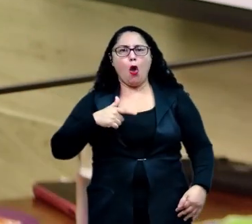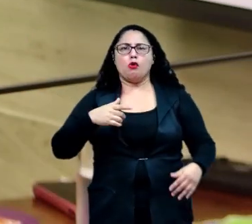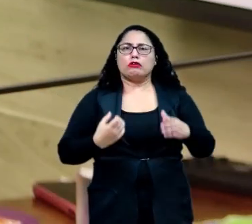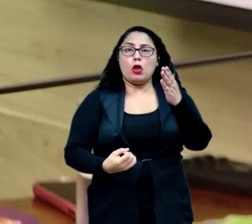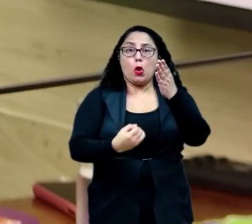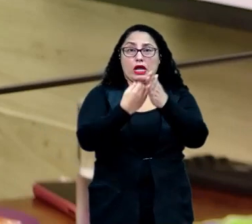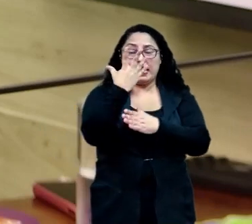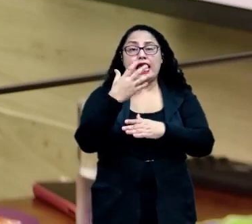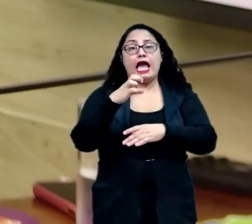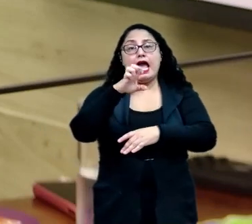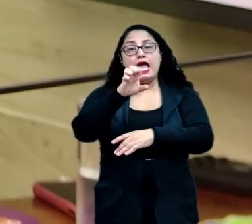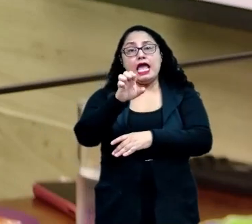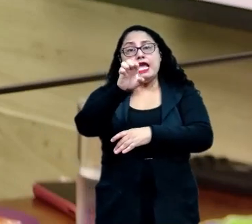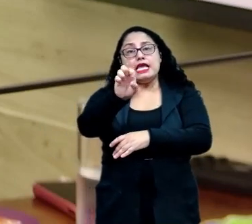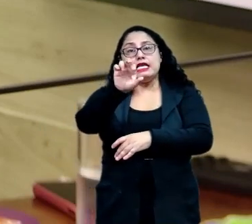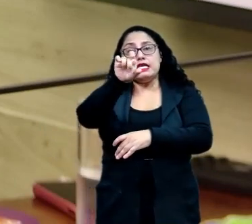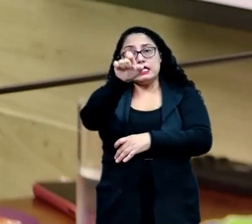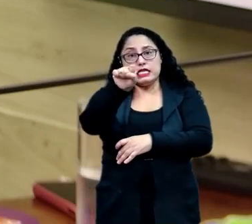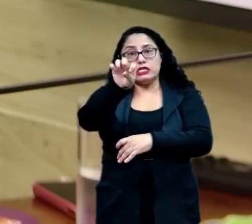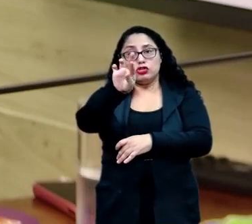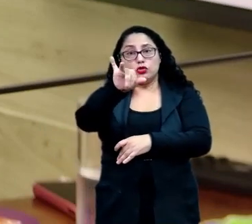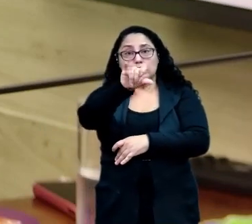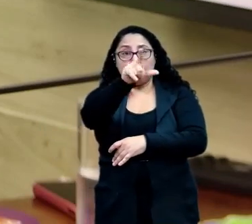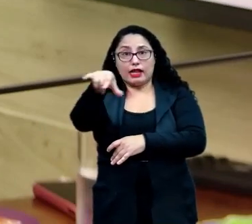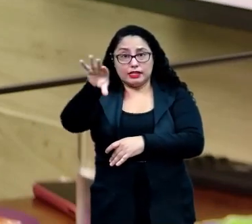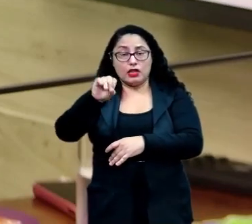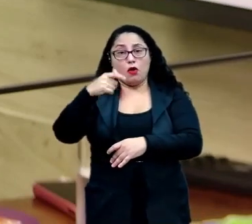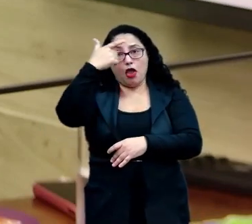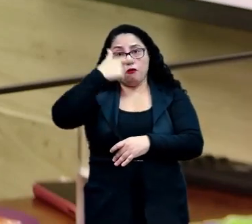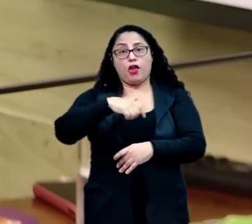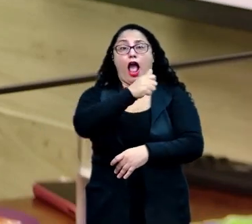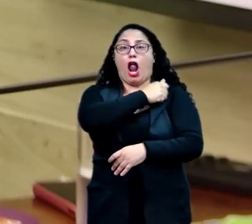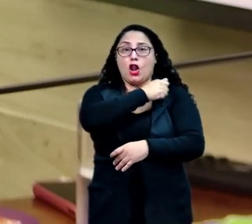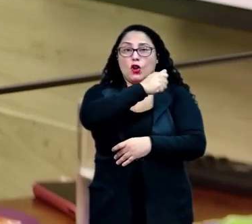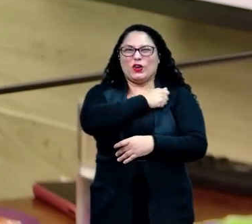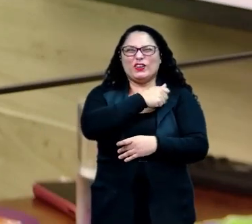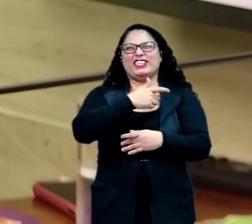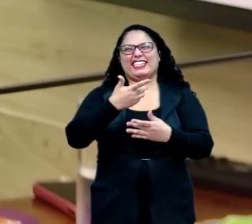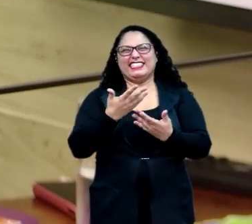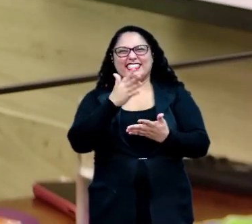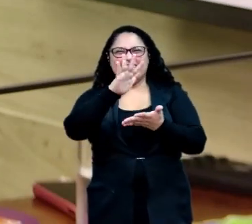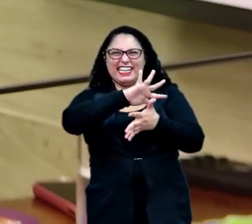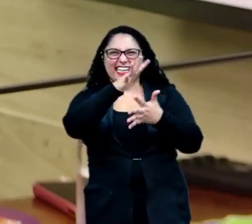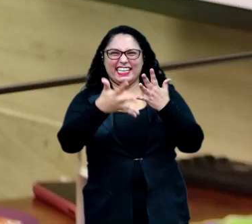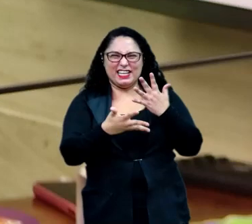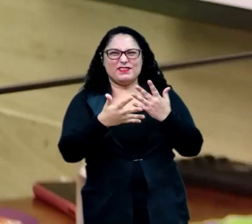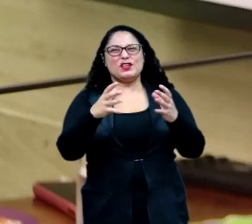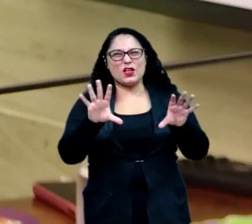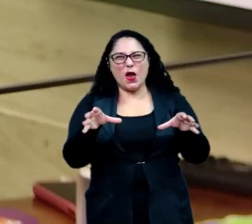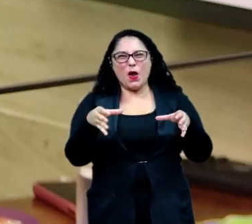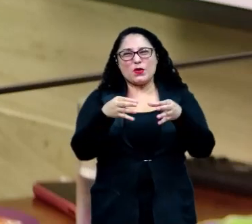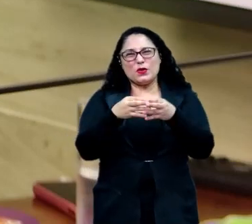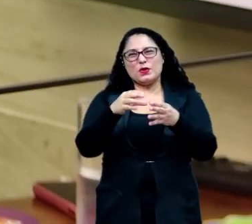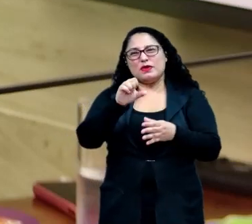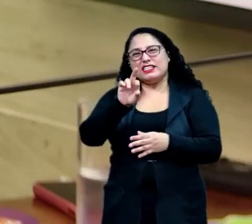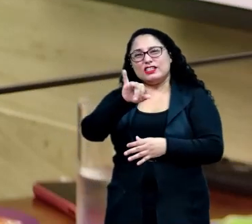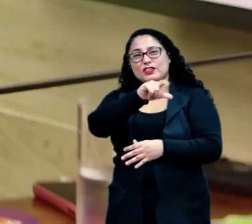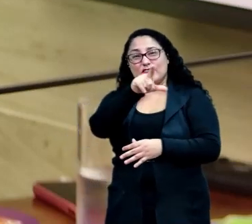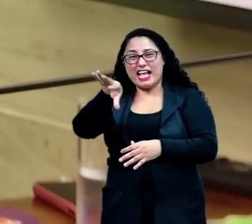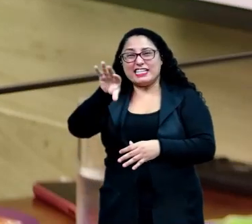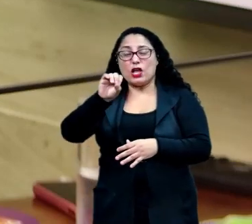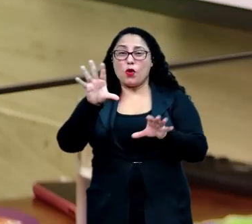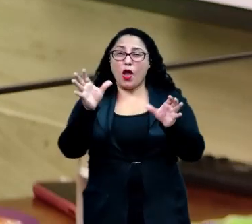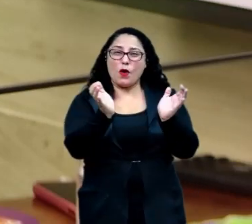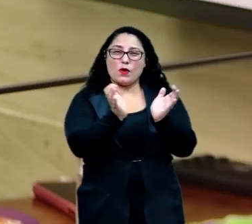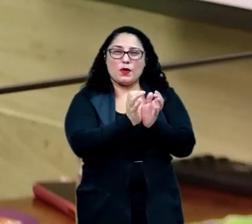e a Tael também foi minha aluna de Libras lá no Estruturação, que era um grupo LGBT.